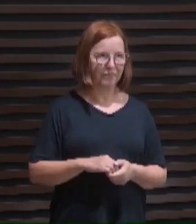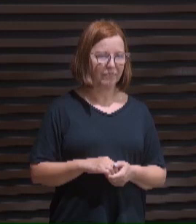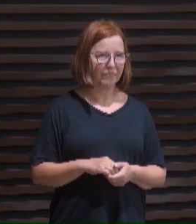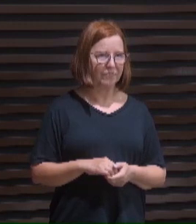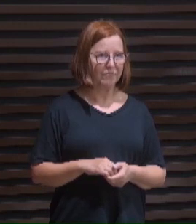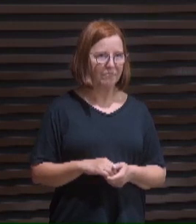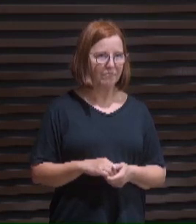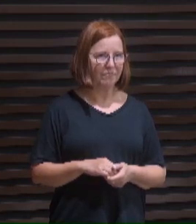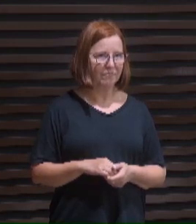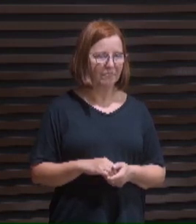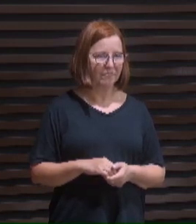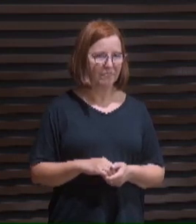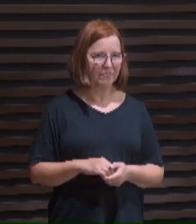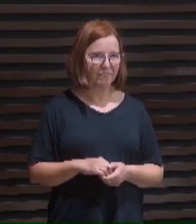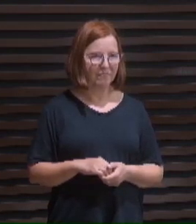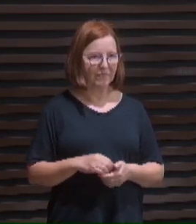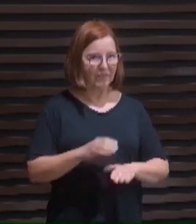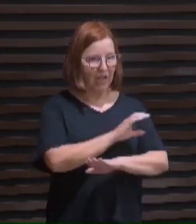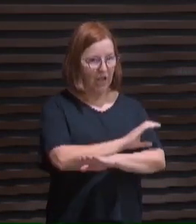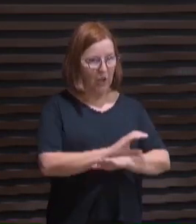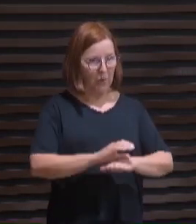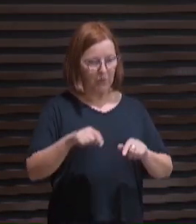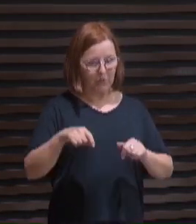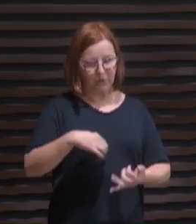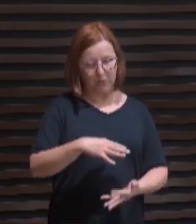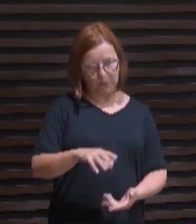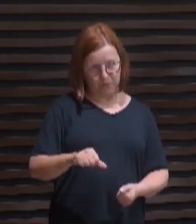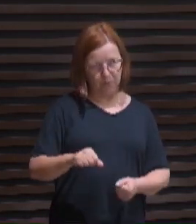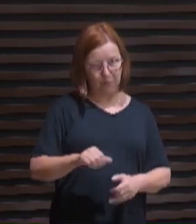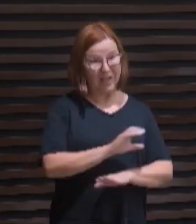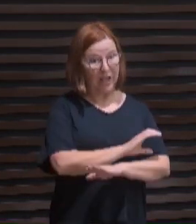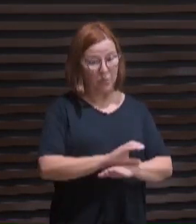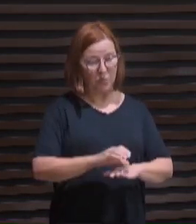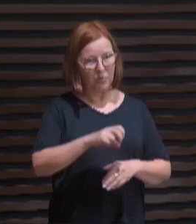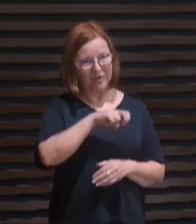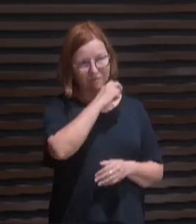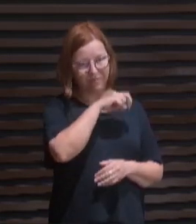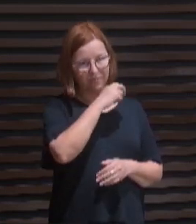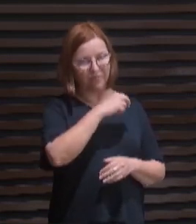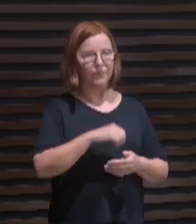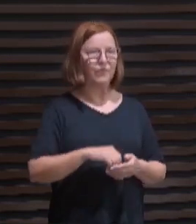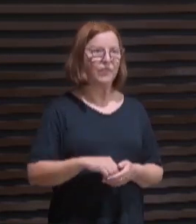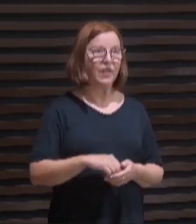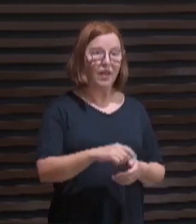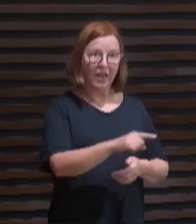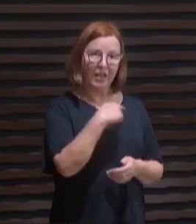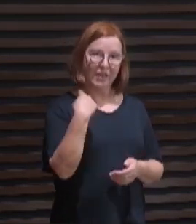E a cultura deste mundo é a cultura da serpente. Nós vivemos num